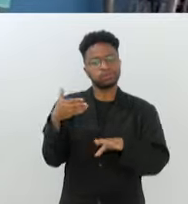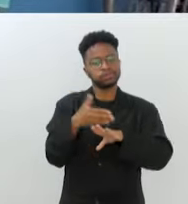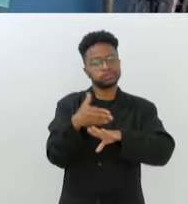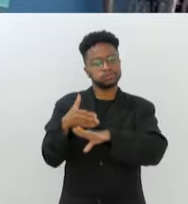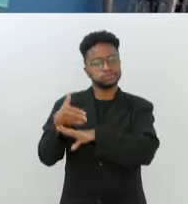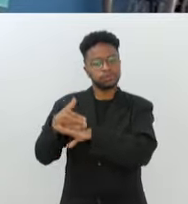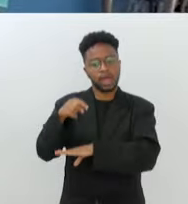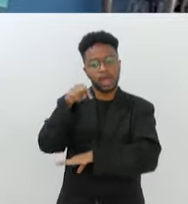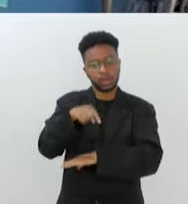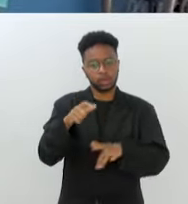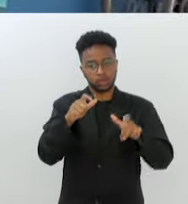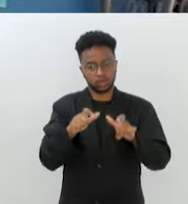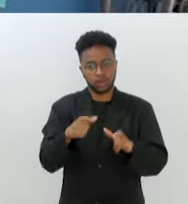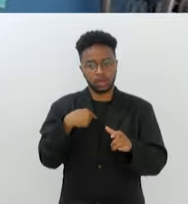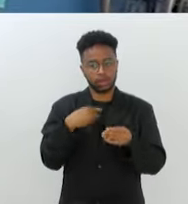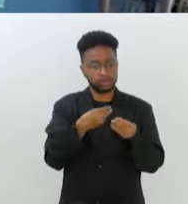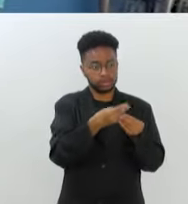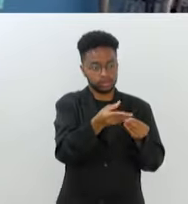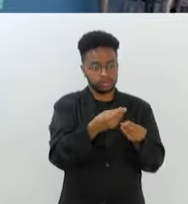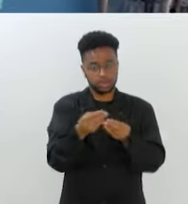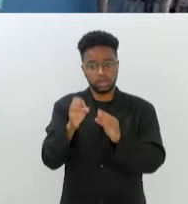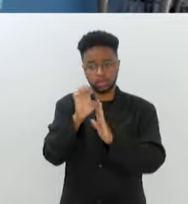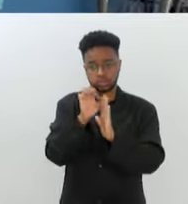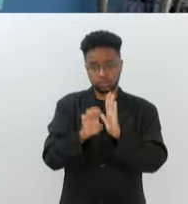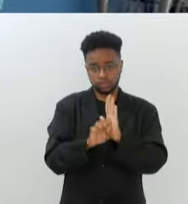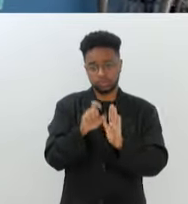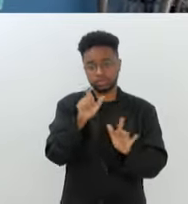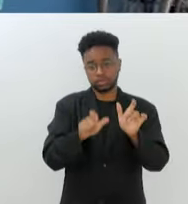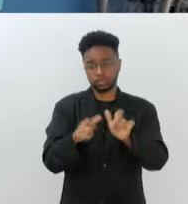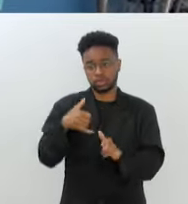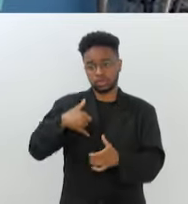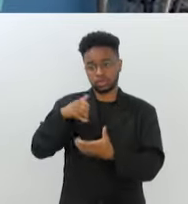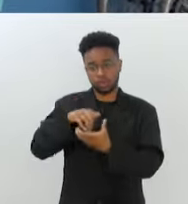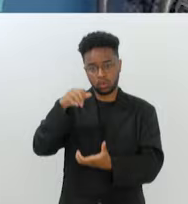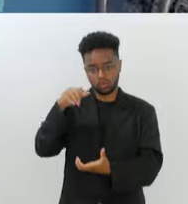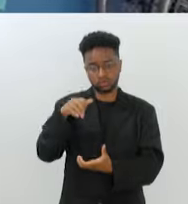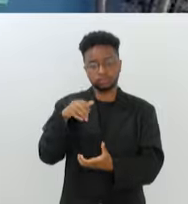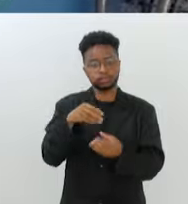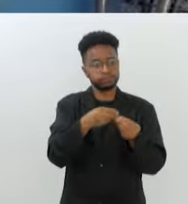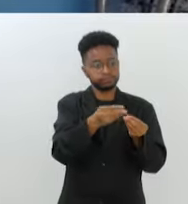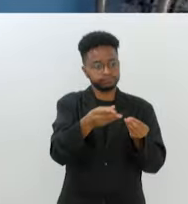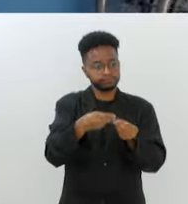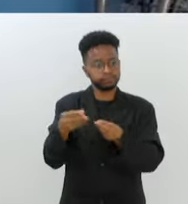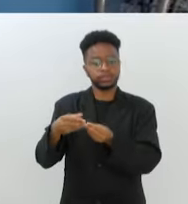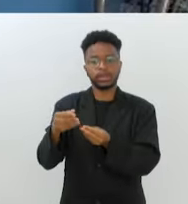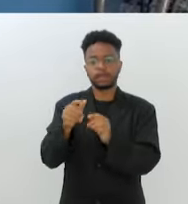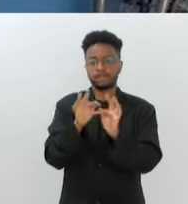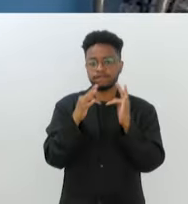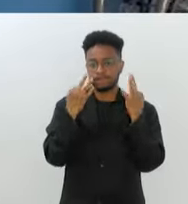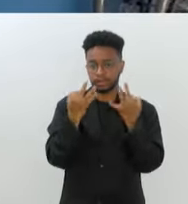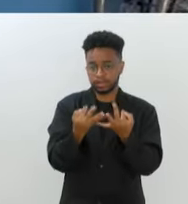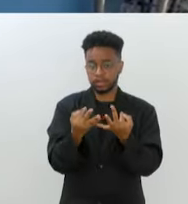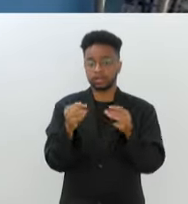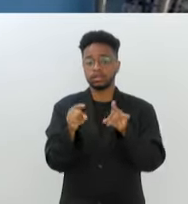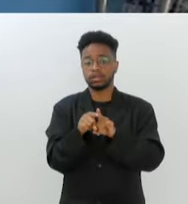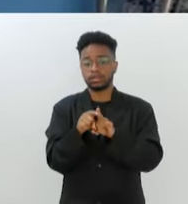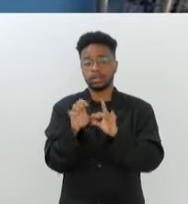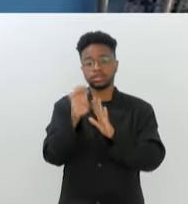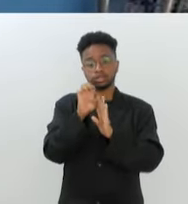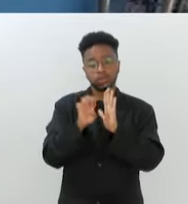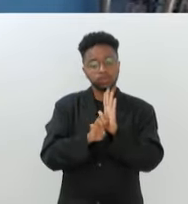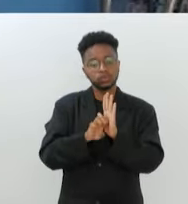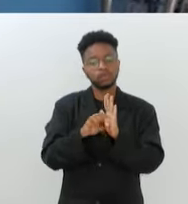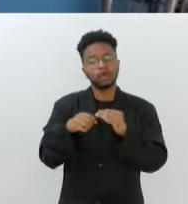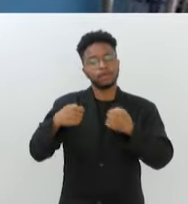unidade. Entreguei o Estatuto da Pessoa Idosa para eles, para os seus familiares. O estatuto que tem que